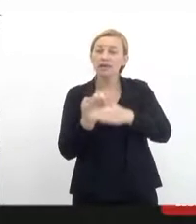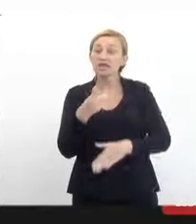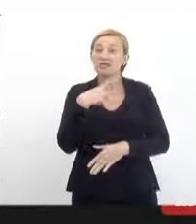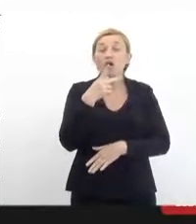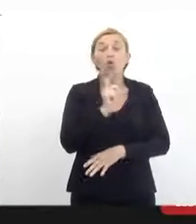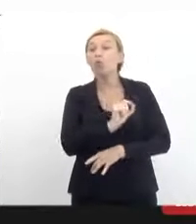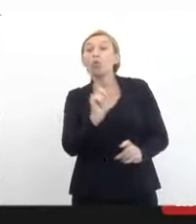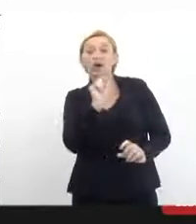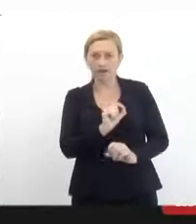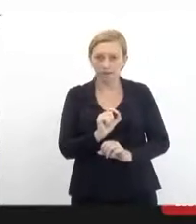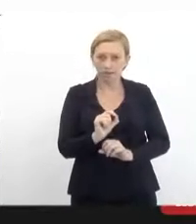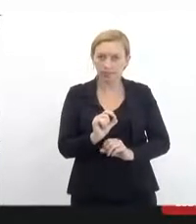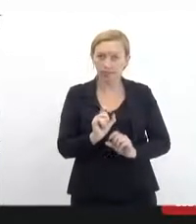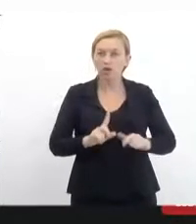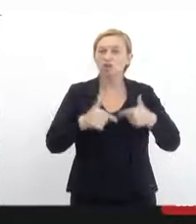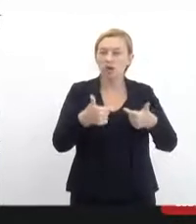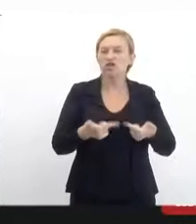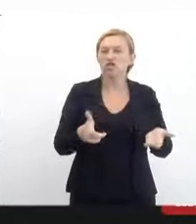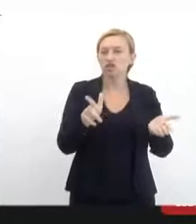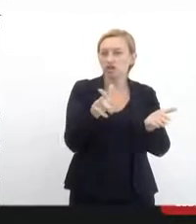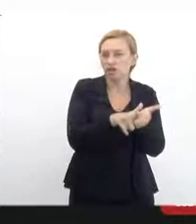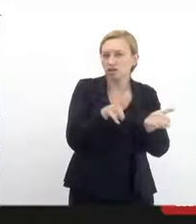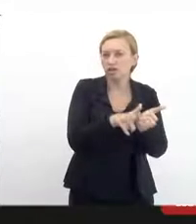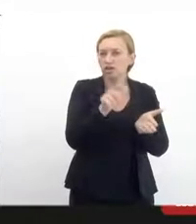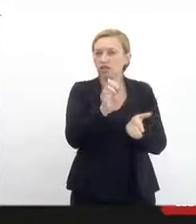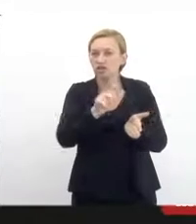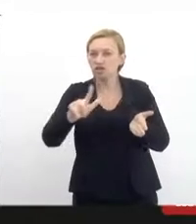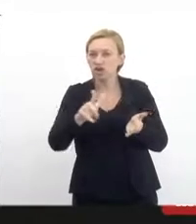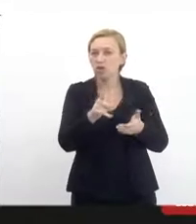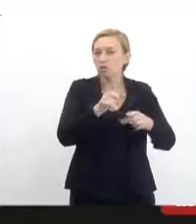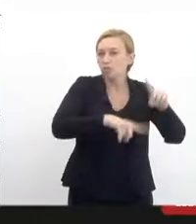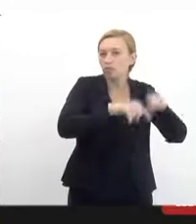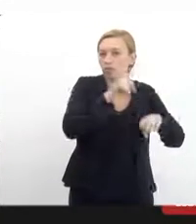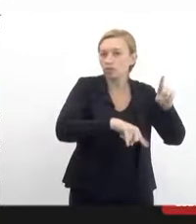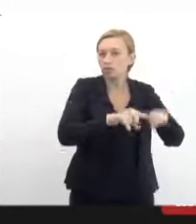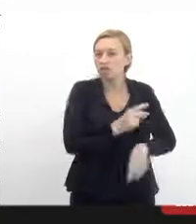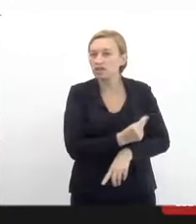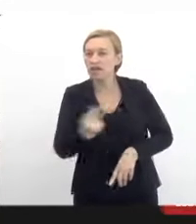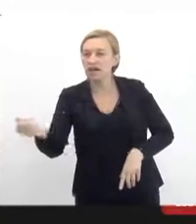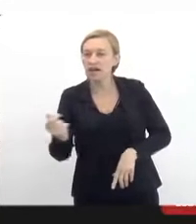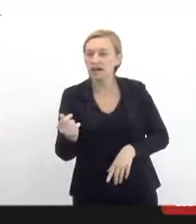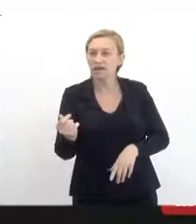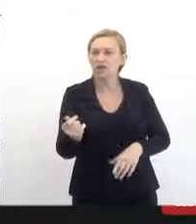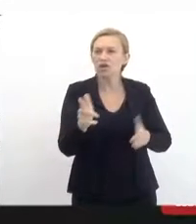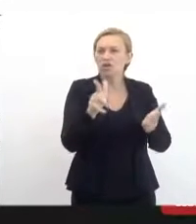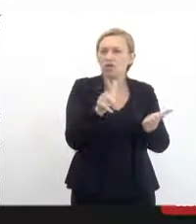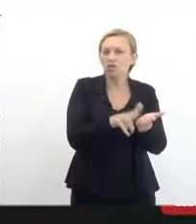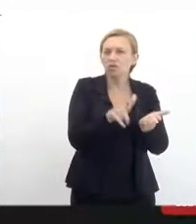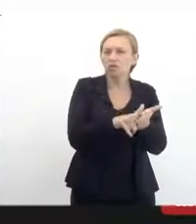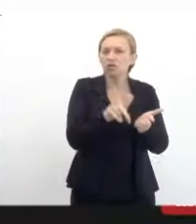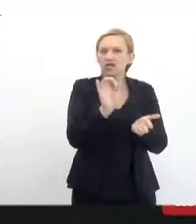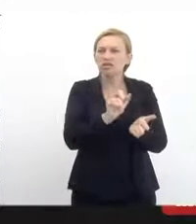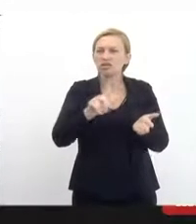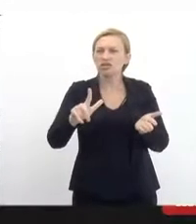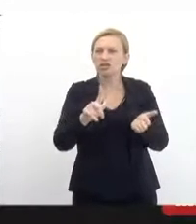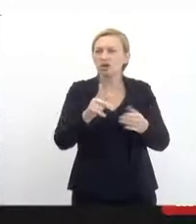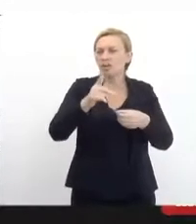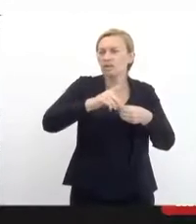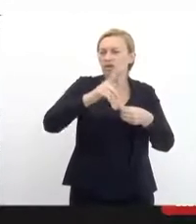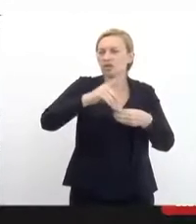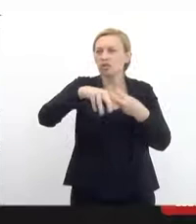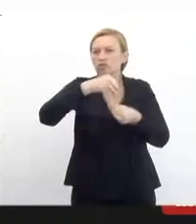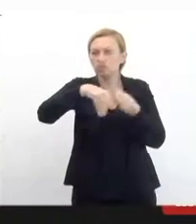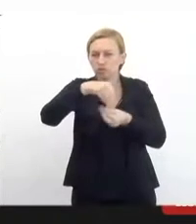né, na ação fiscal, que o produto saiu do TECAB para a Reduc com notas fiscais que descreviam petróleo